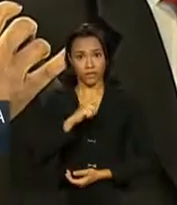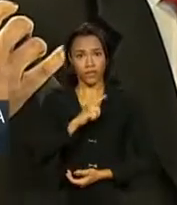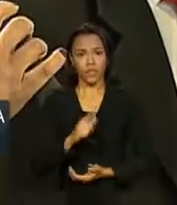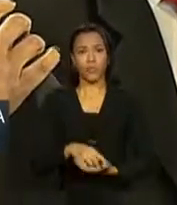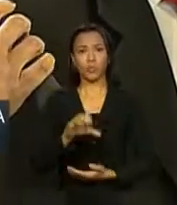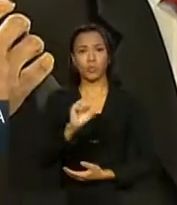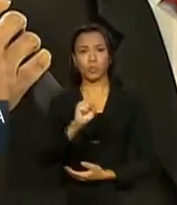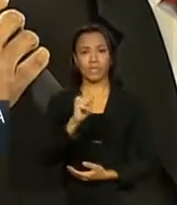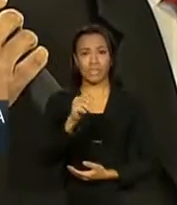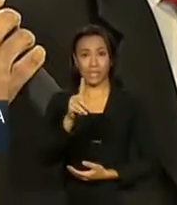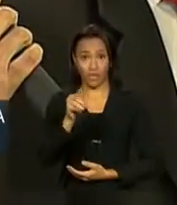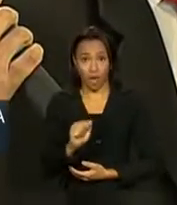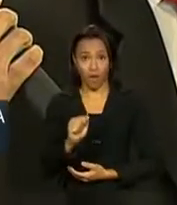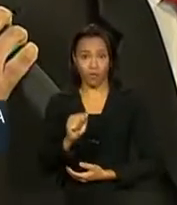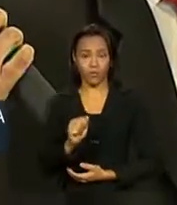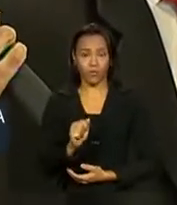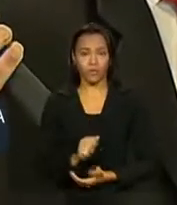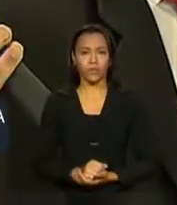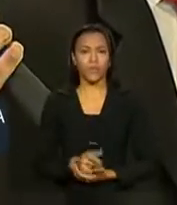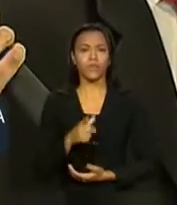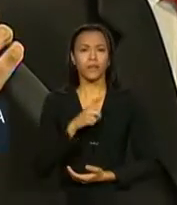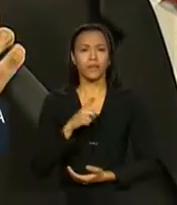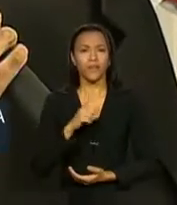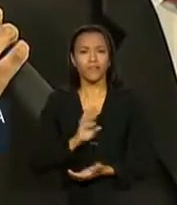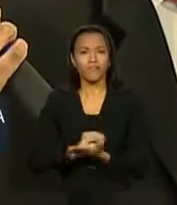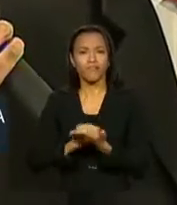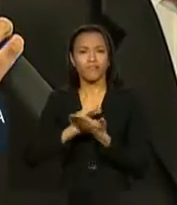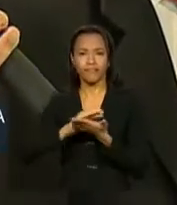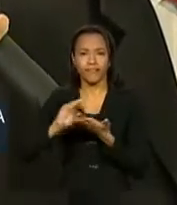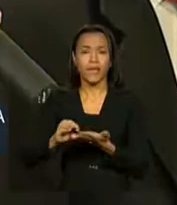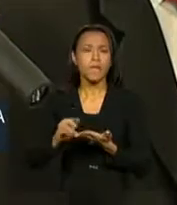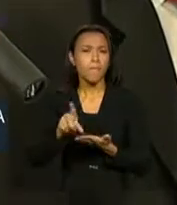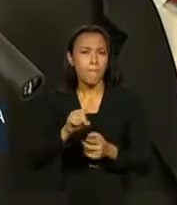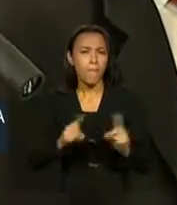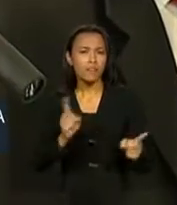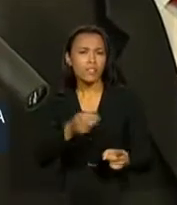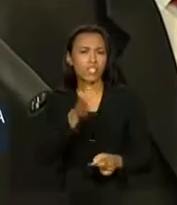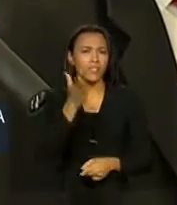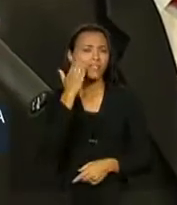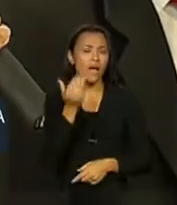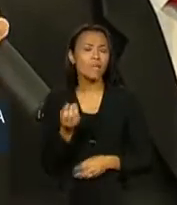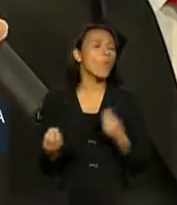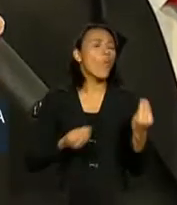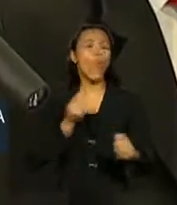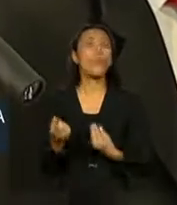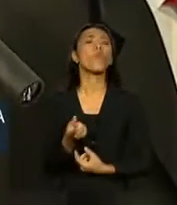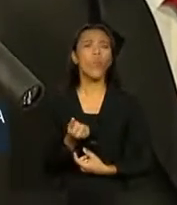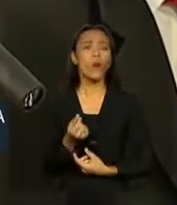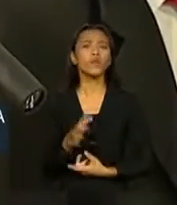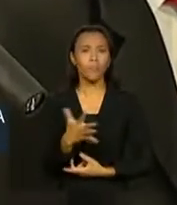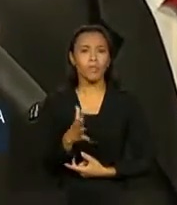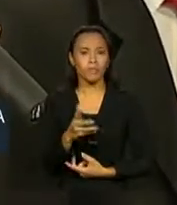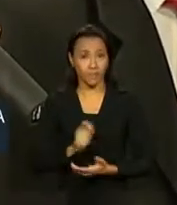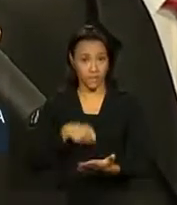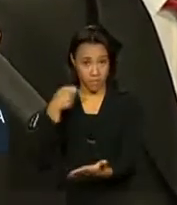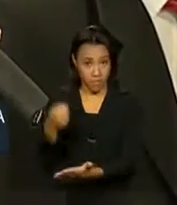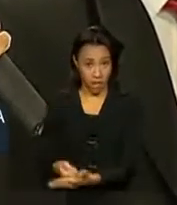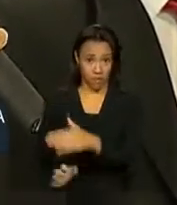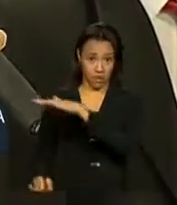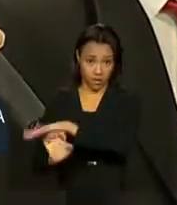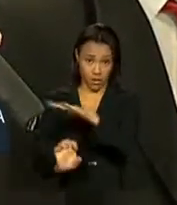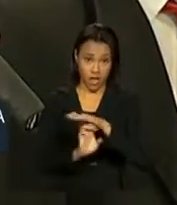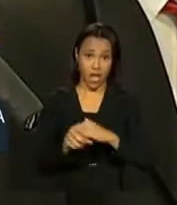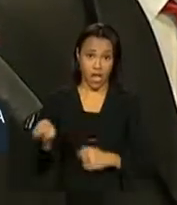saldo na reserva global de reversão que é destinado a isso. Mas você já teria uma noção aí de quanto teria que ser indenizado e se